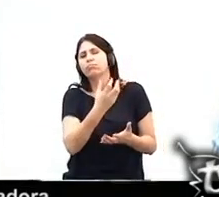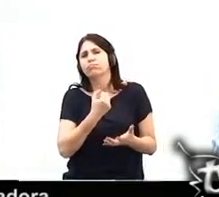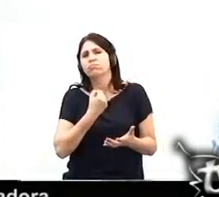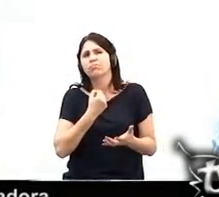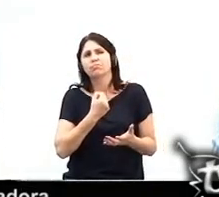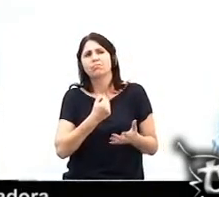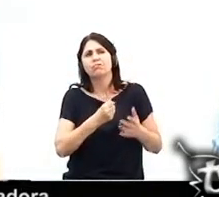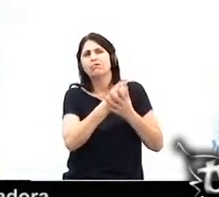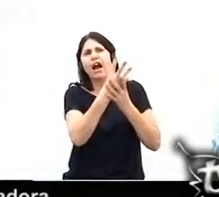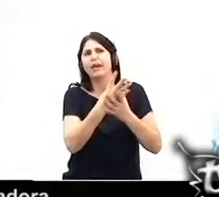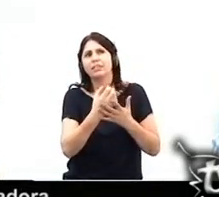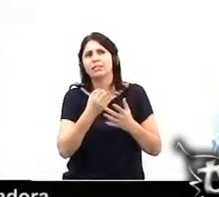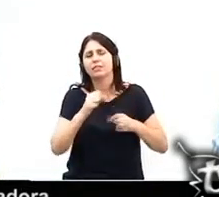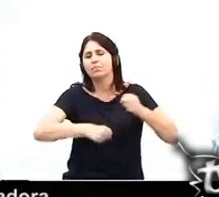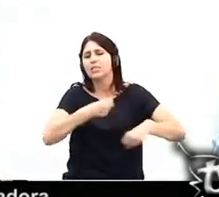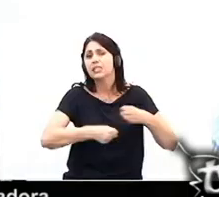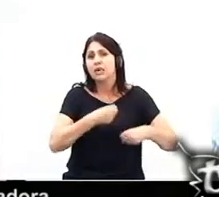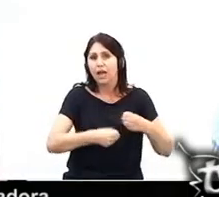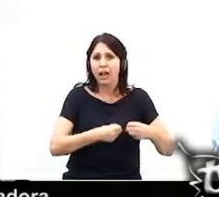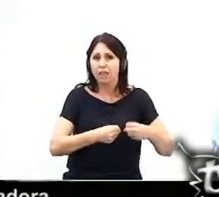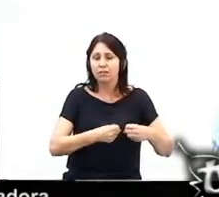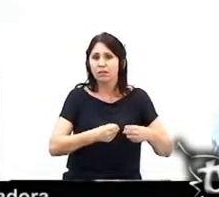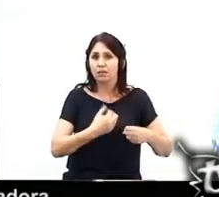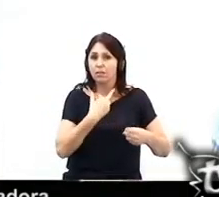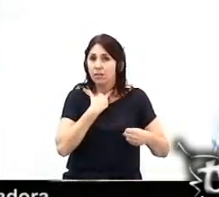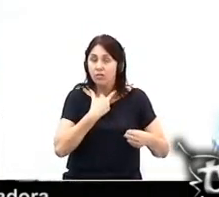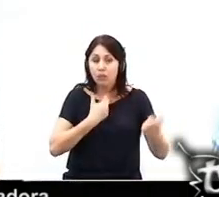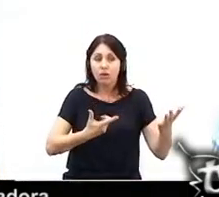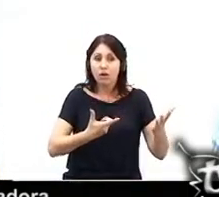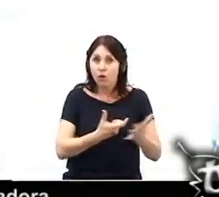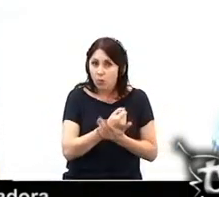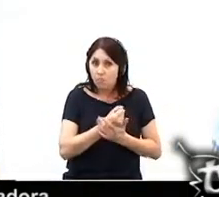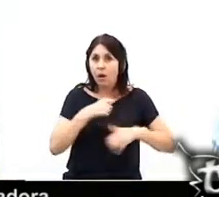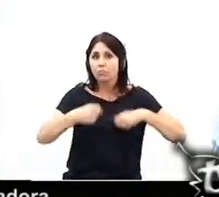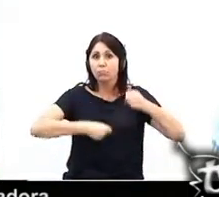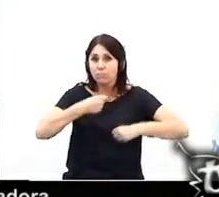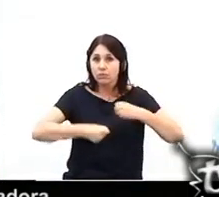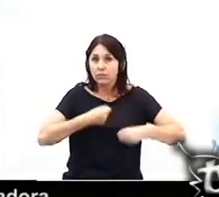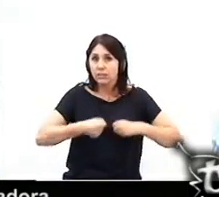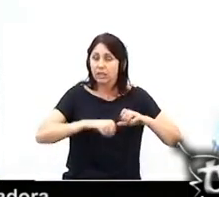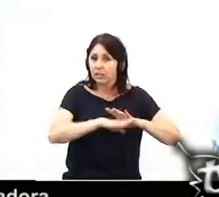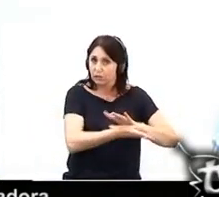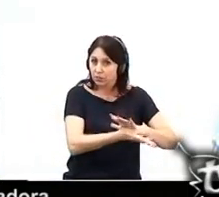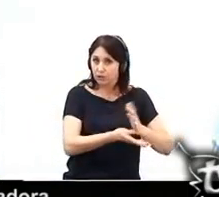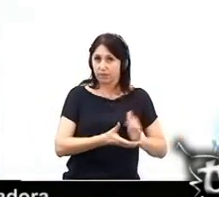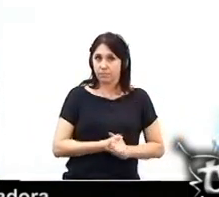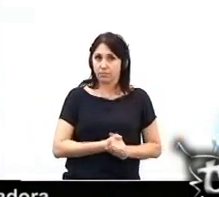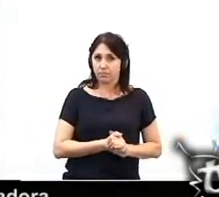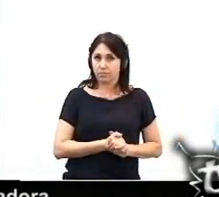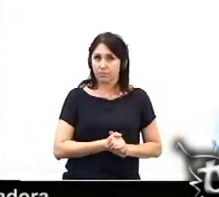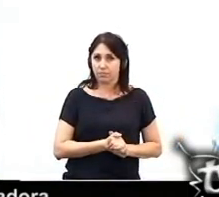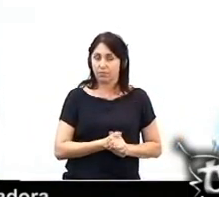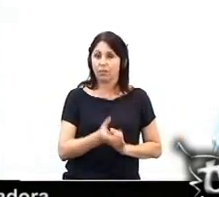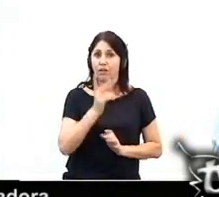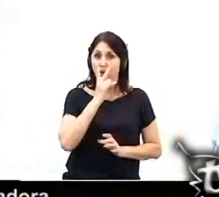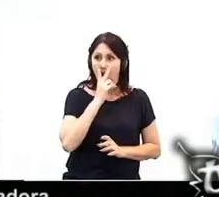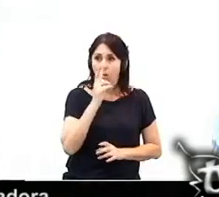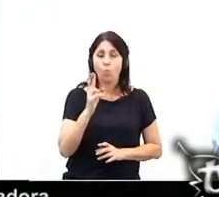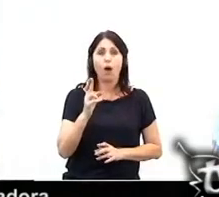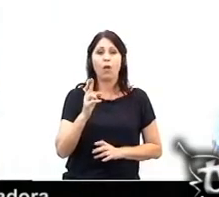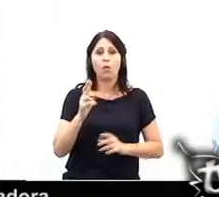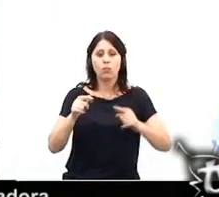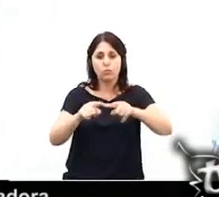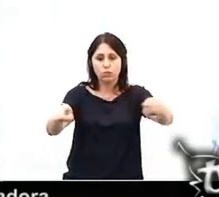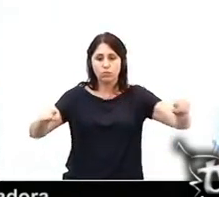Mas por que não? Por que o município vai comprar um número X de bicicletas e deixar lá disponível à